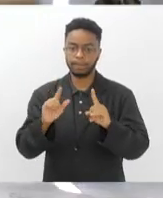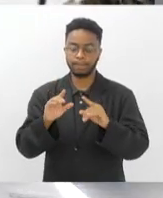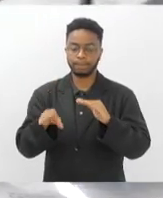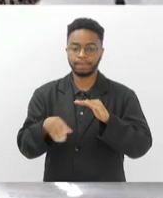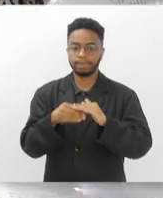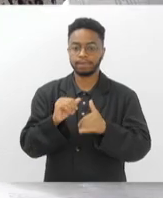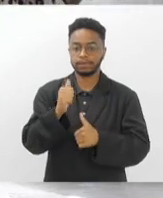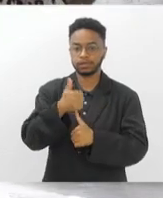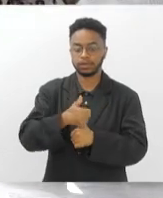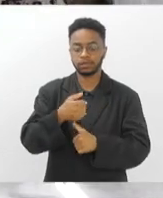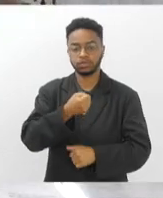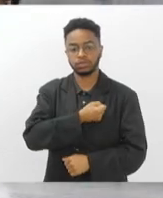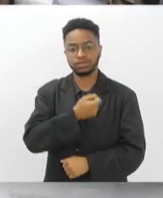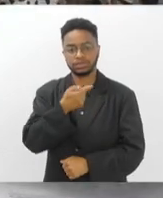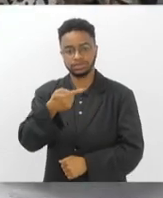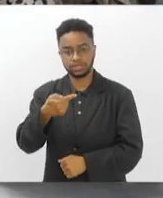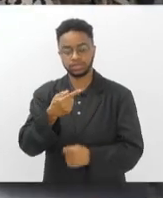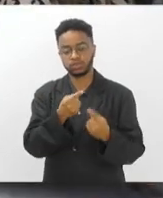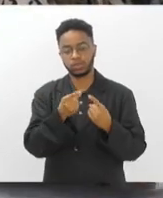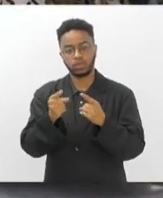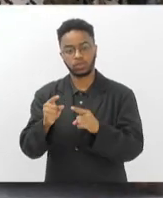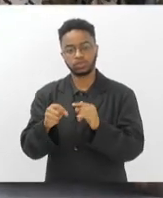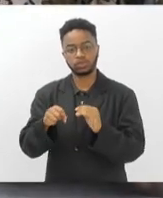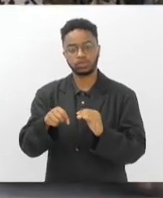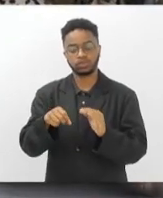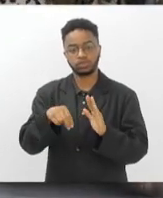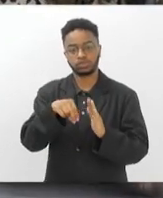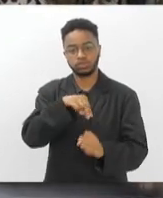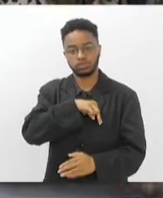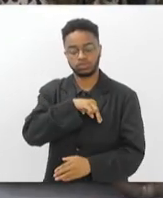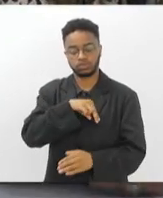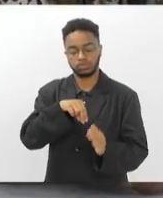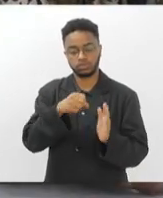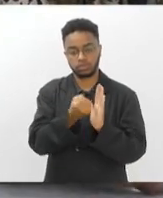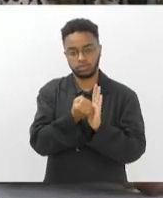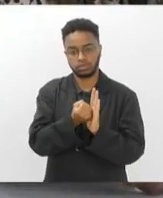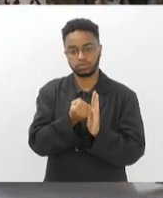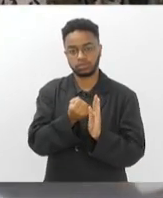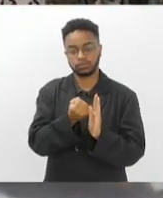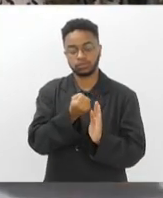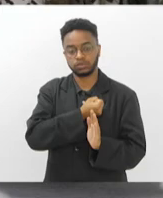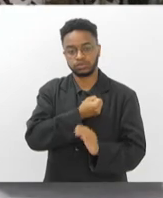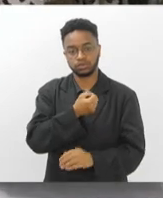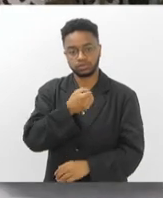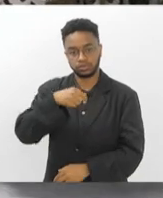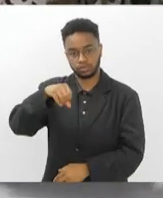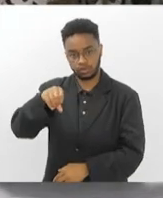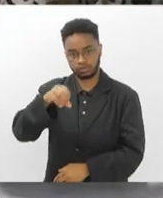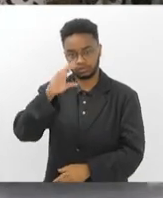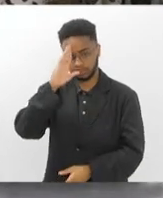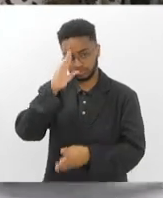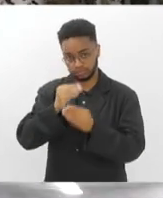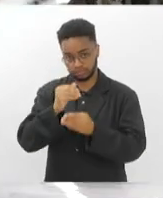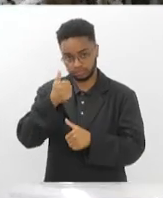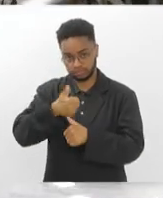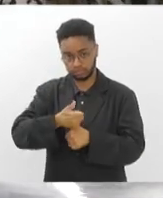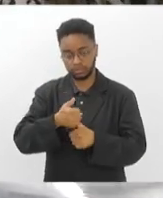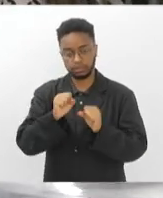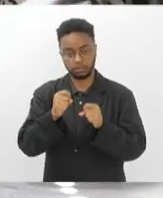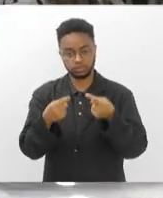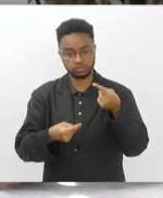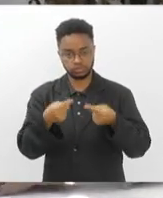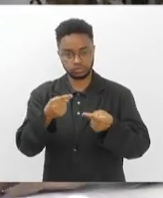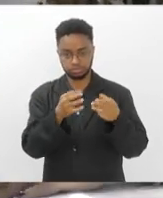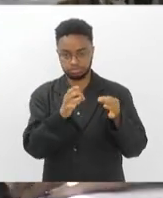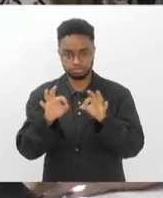emenda número 7, contrário à emenda número 9, concluindo por substitutivo. Para discutir. Não havendo quem